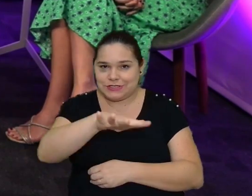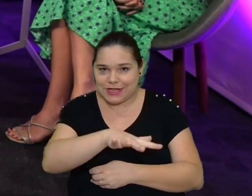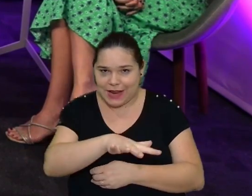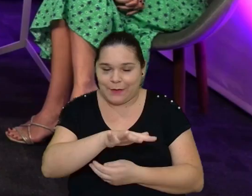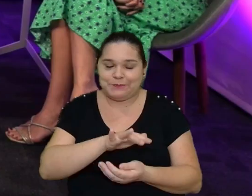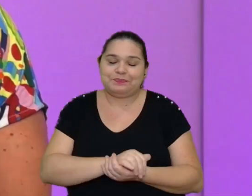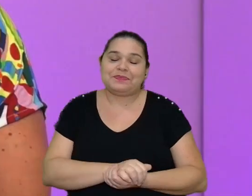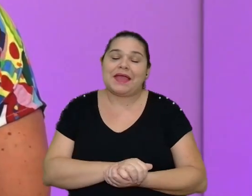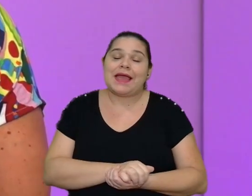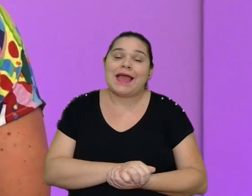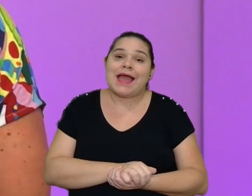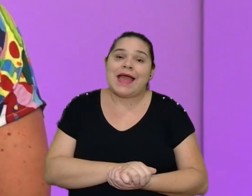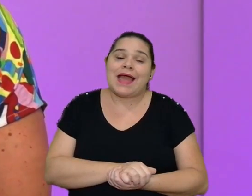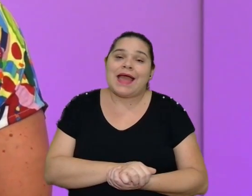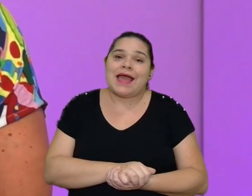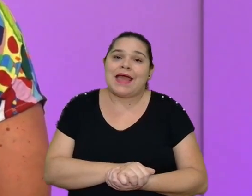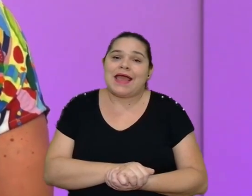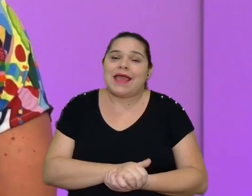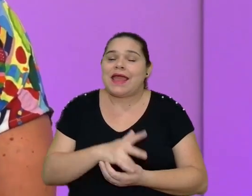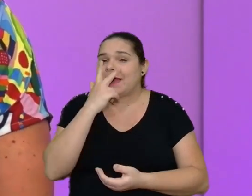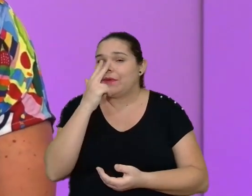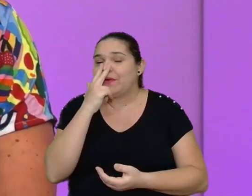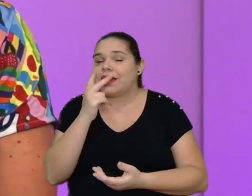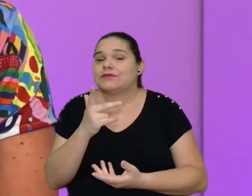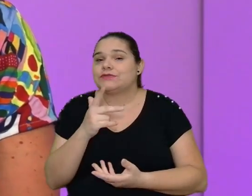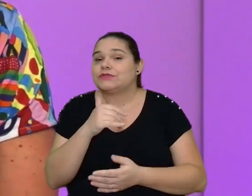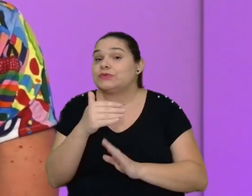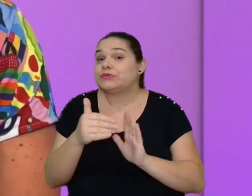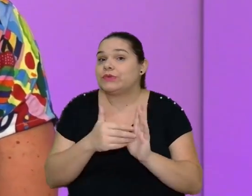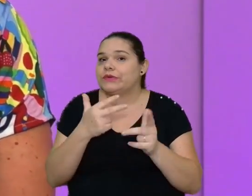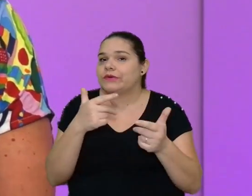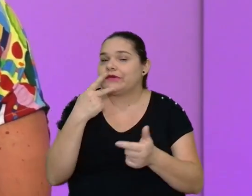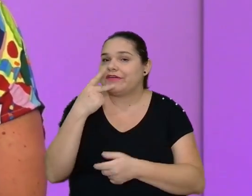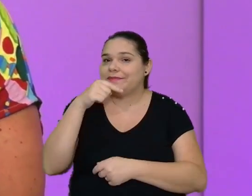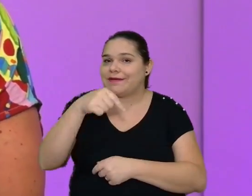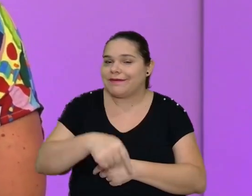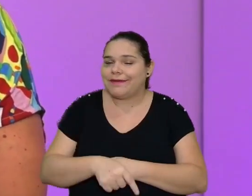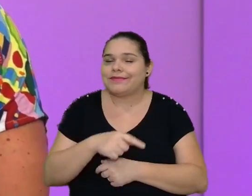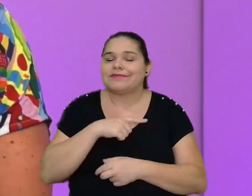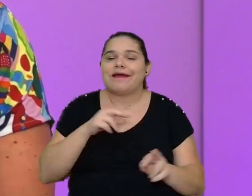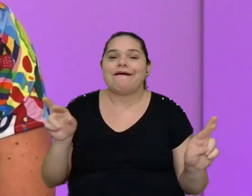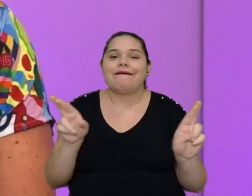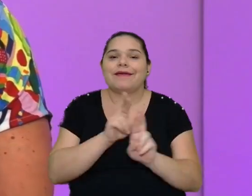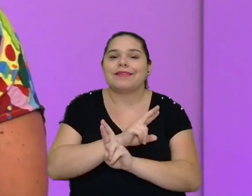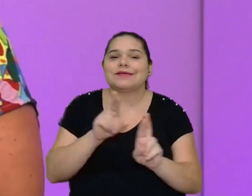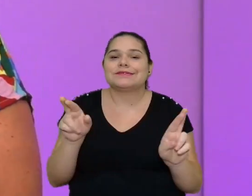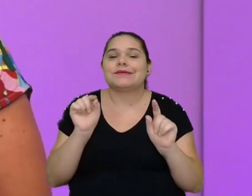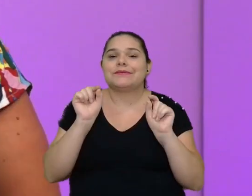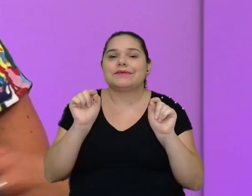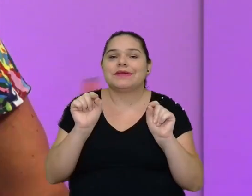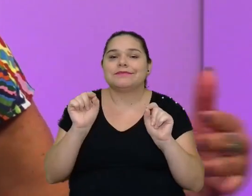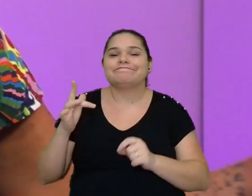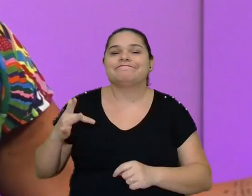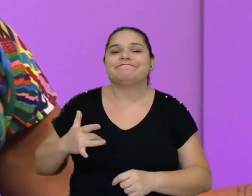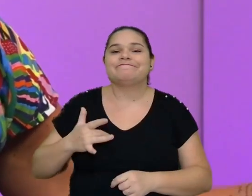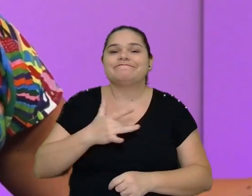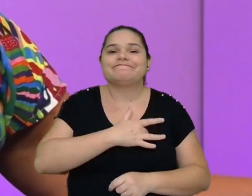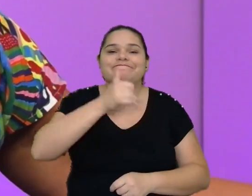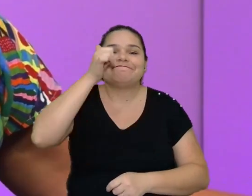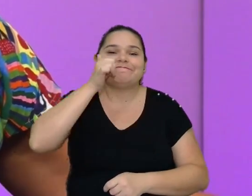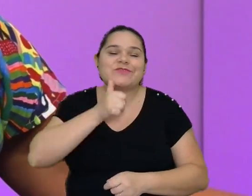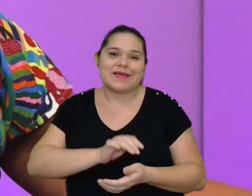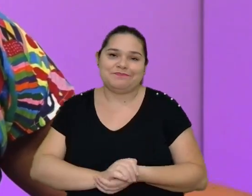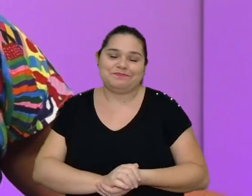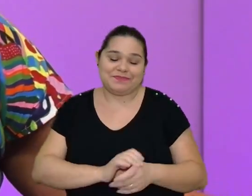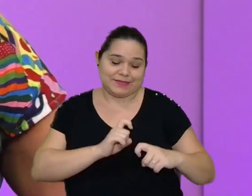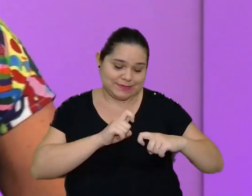mas eu acho que tudo que a gente está falando aqui está relacionado à saúde da mulher. Então, a gente está trazendo desde a sexualidade, a